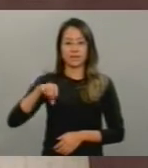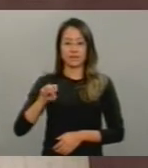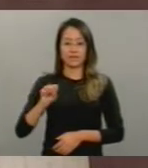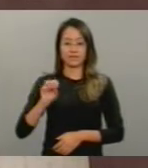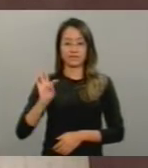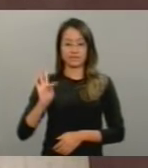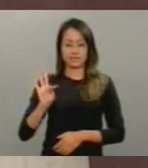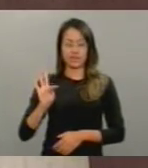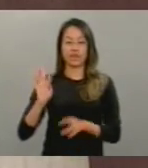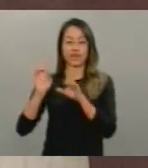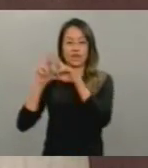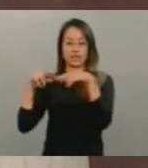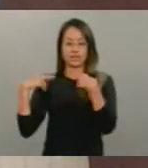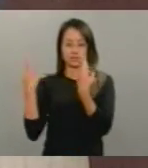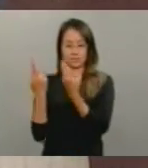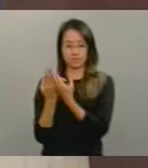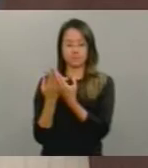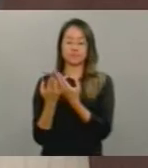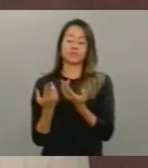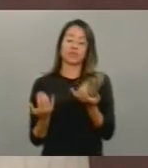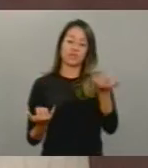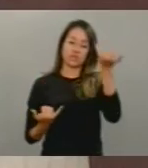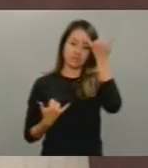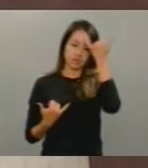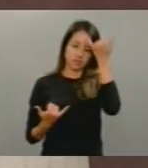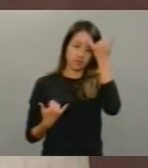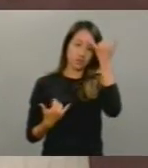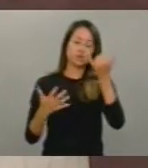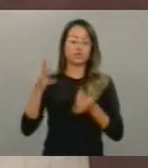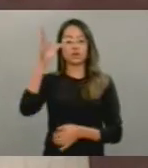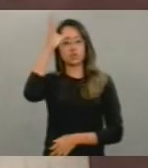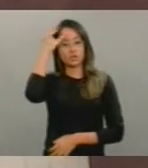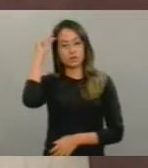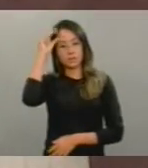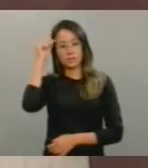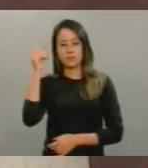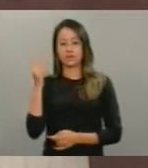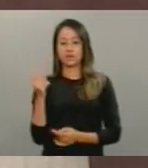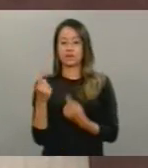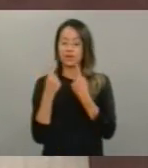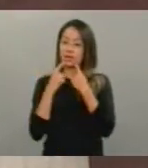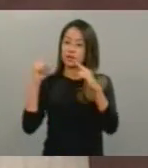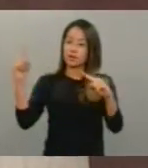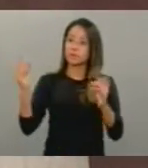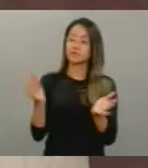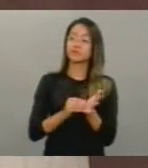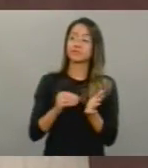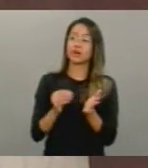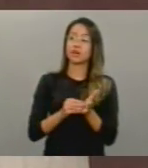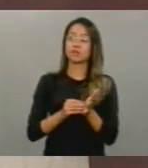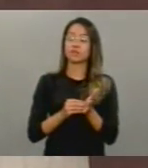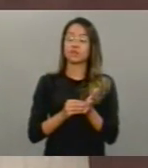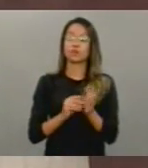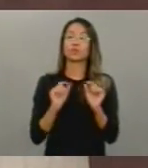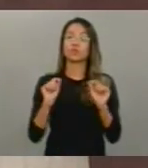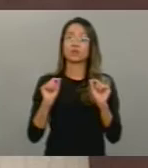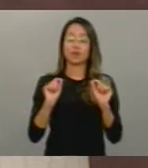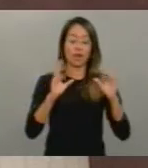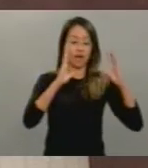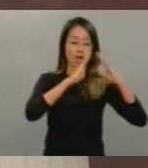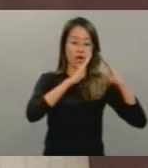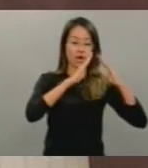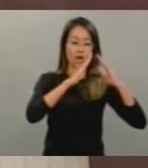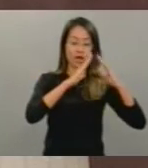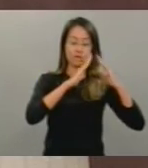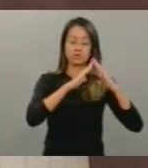e com a vice-governadora Isolda, reclamando terra, água, o fim da cultura do veneno na